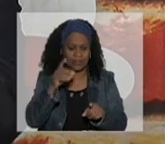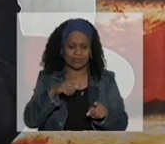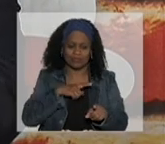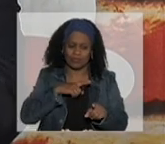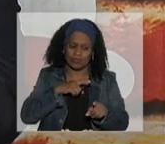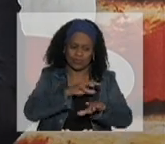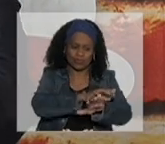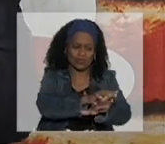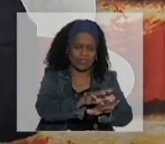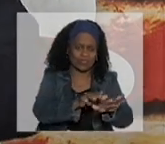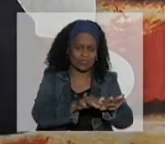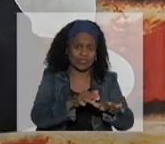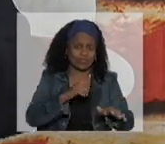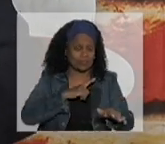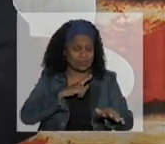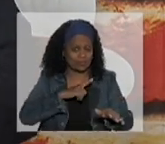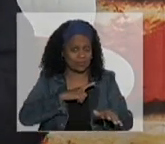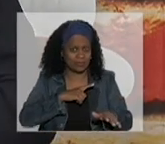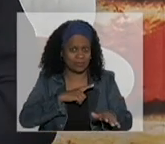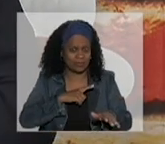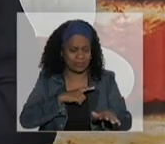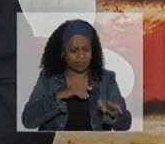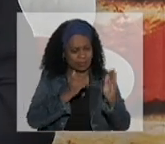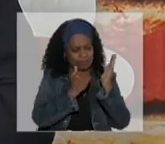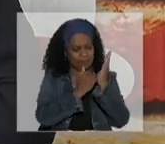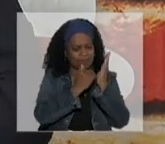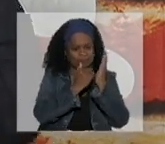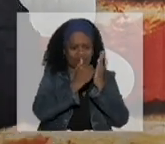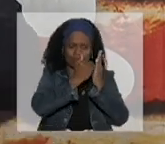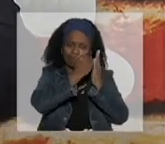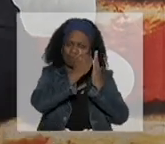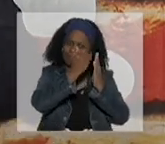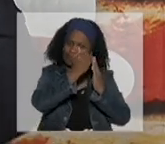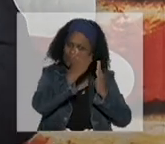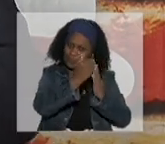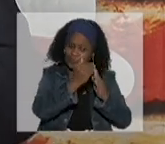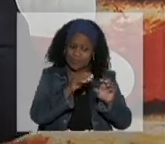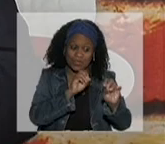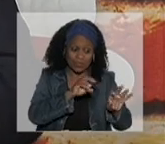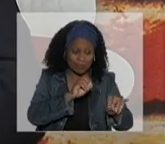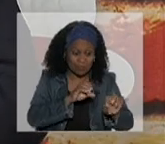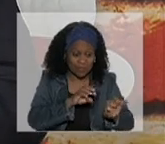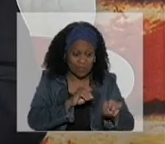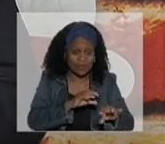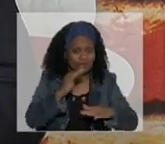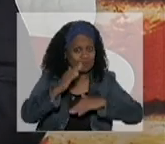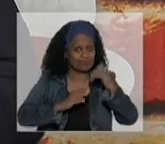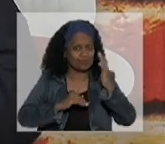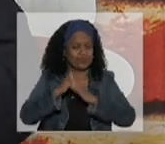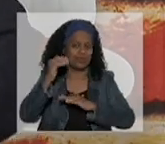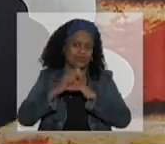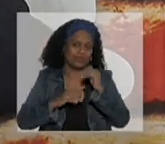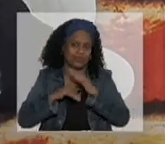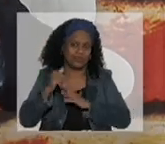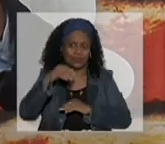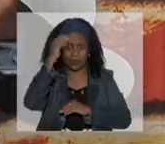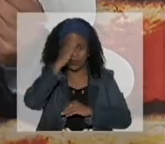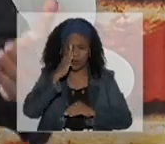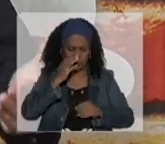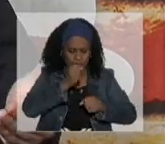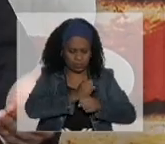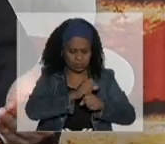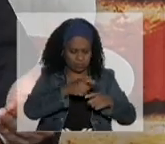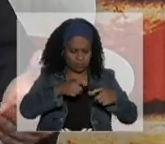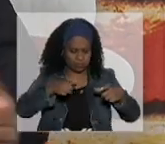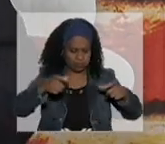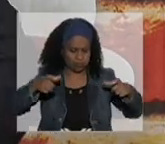portas de saída importantes que estavam sendo estruturadas, sobretudo no campo da educação profissional. O Brasil aumentou